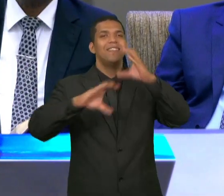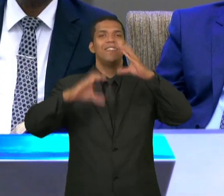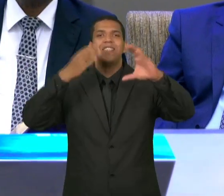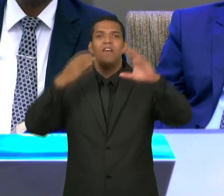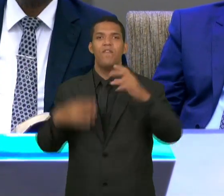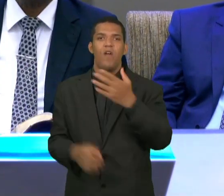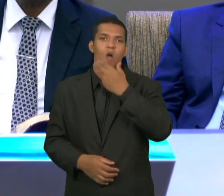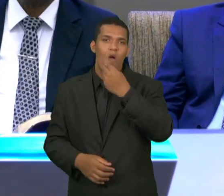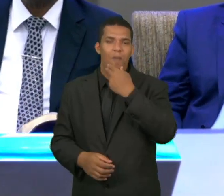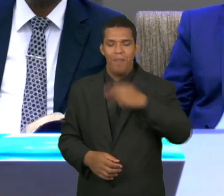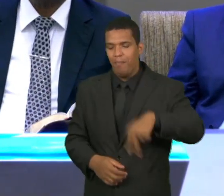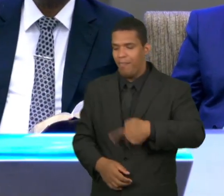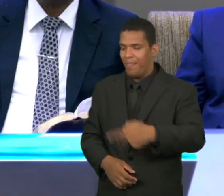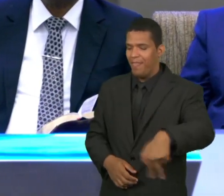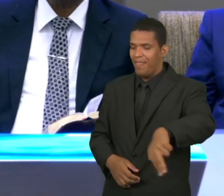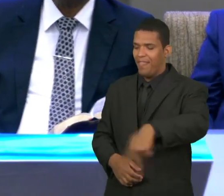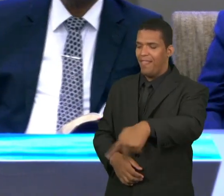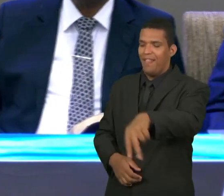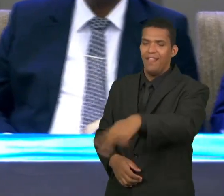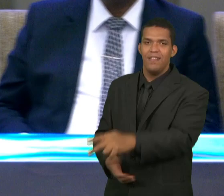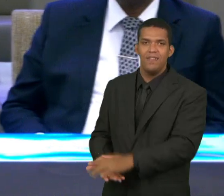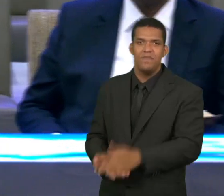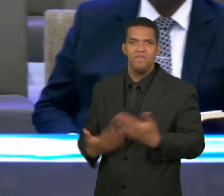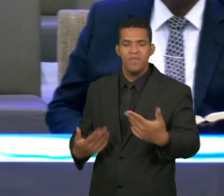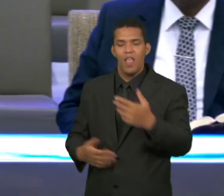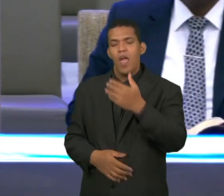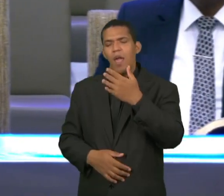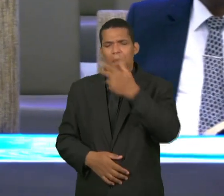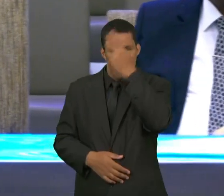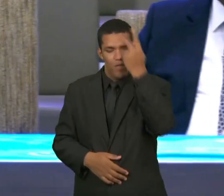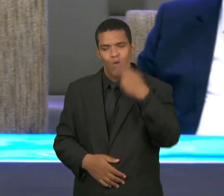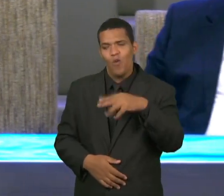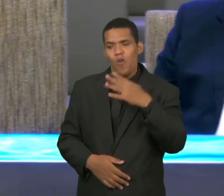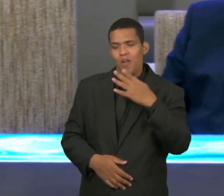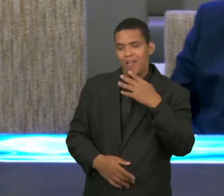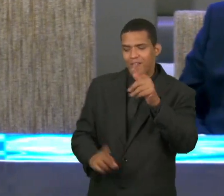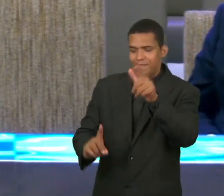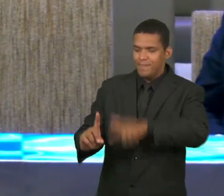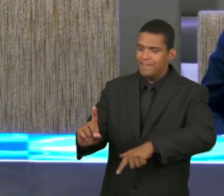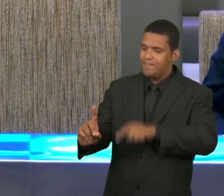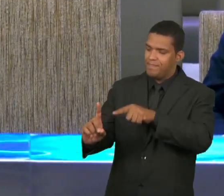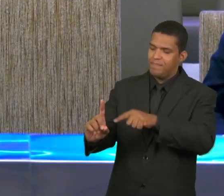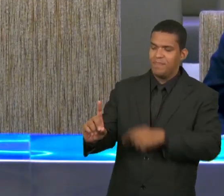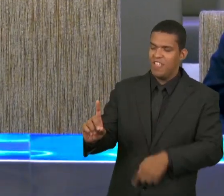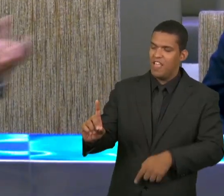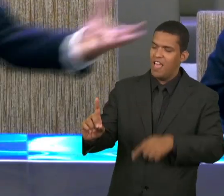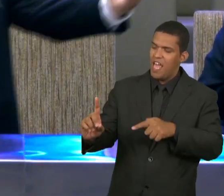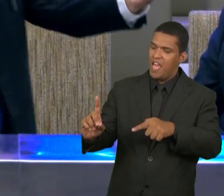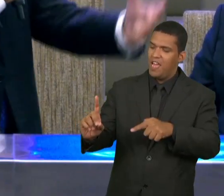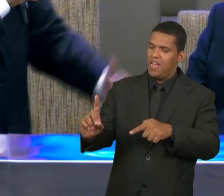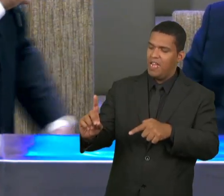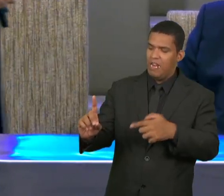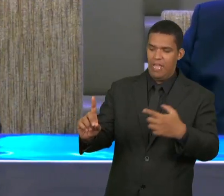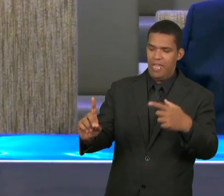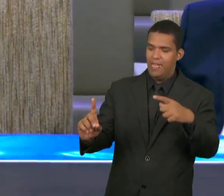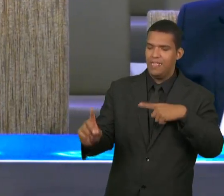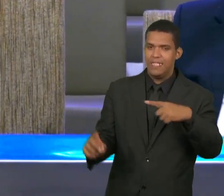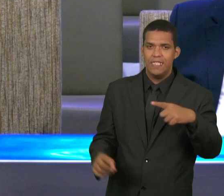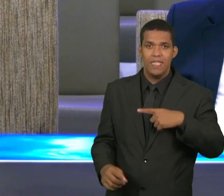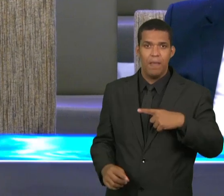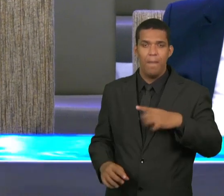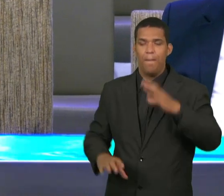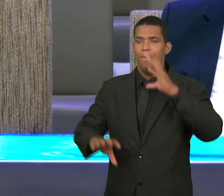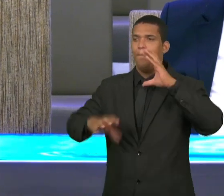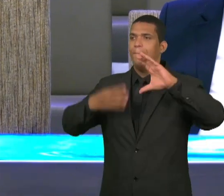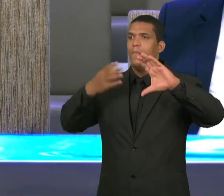Quem conhecia Aaron dizia assim: Aaron tem a veia musical.